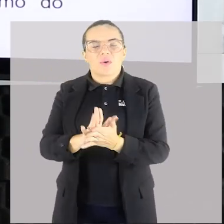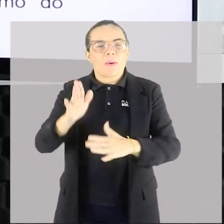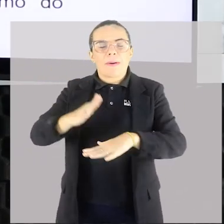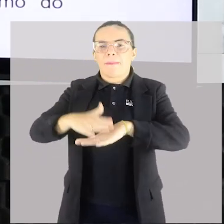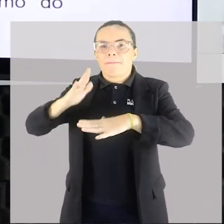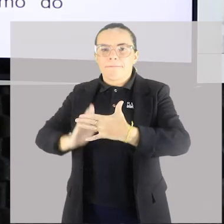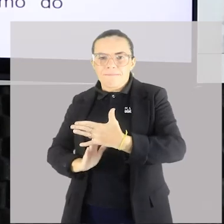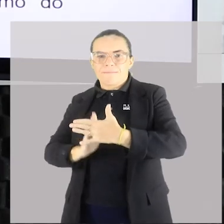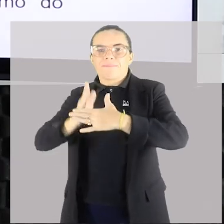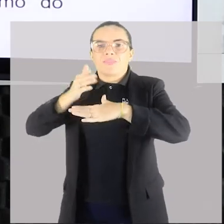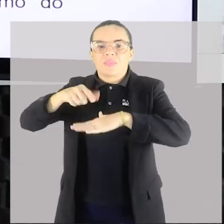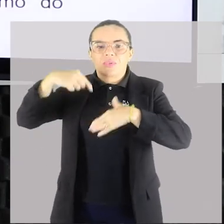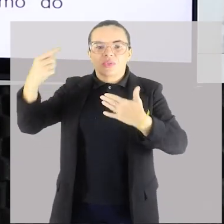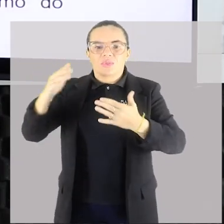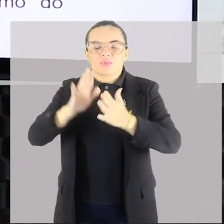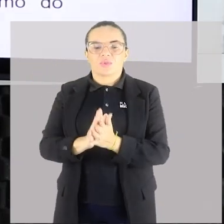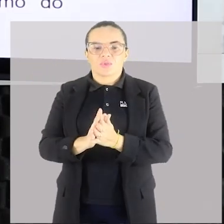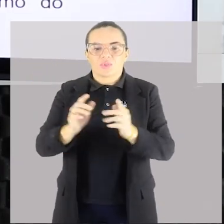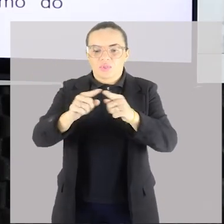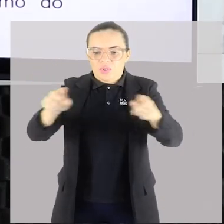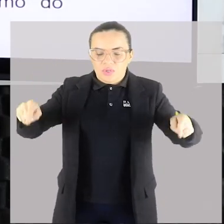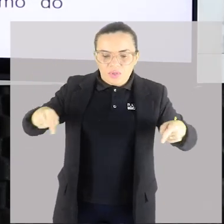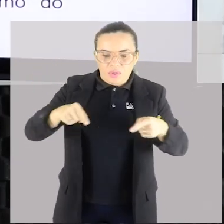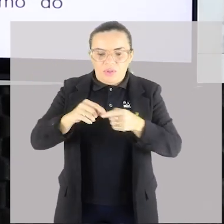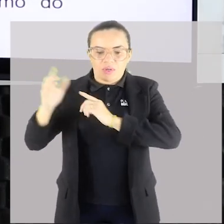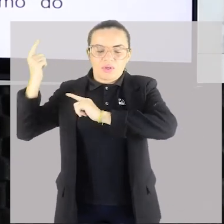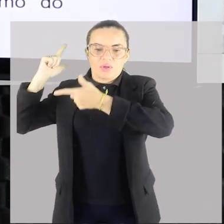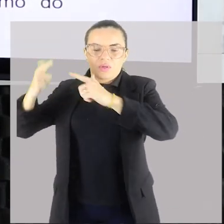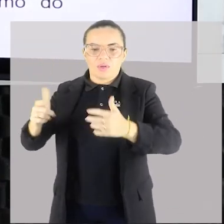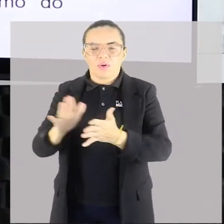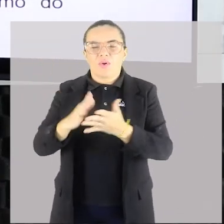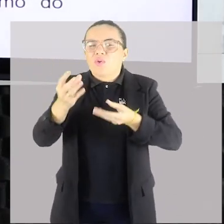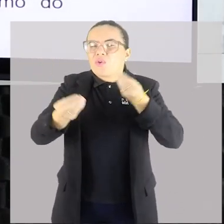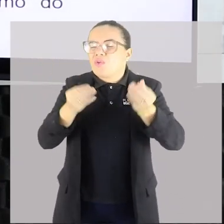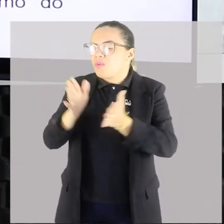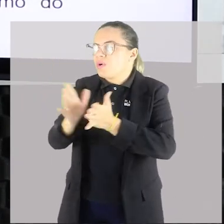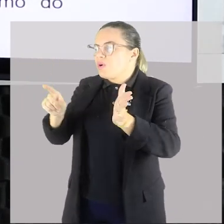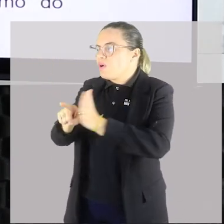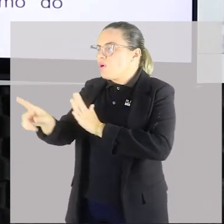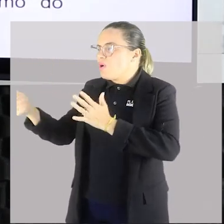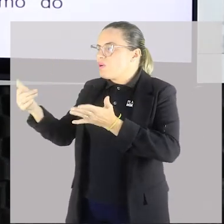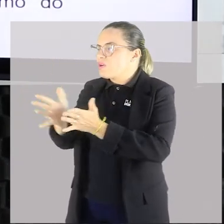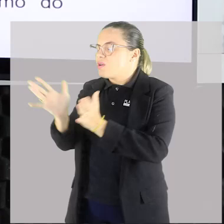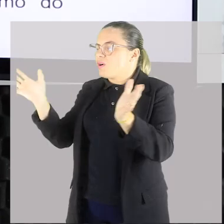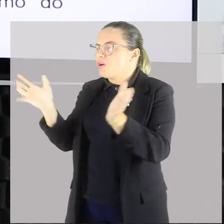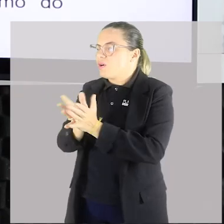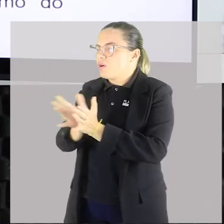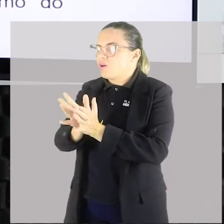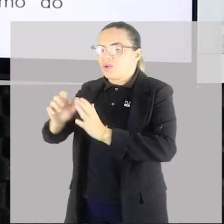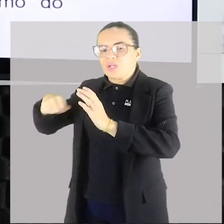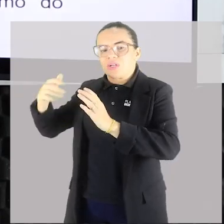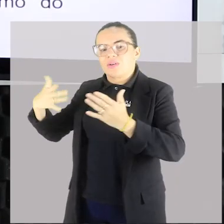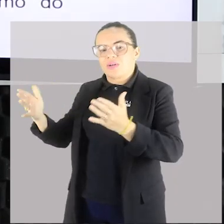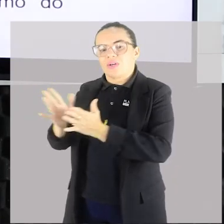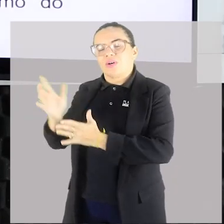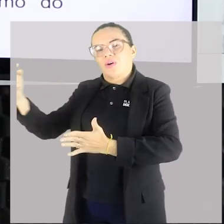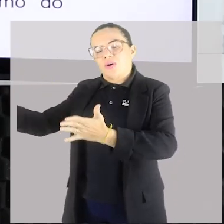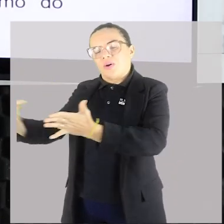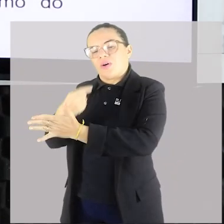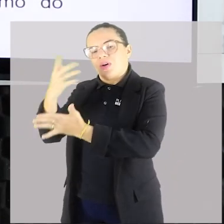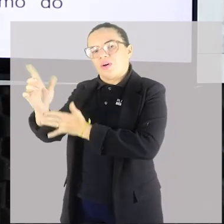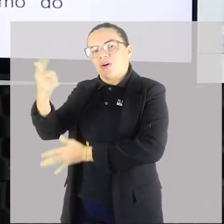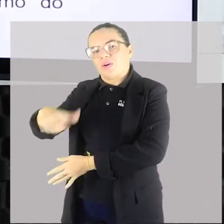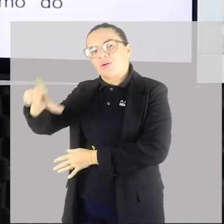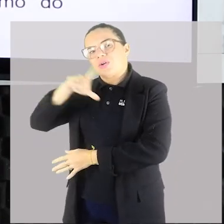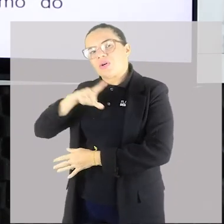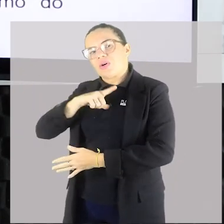espaços tradicionais? Professor, como assim? Ainda há pouco, alguém aqui da nossa equipe perguntou, eu vou mostrar para vocês. Na hora que eu tenho